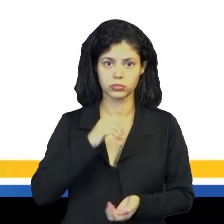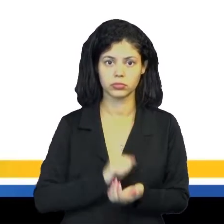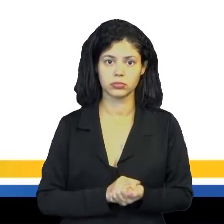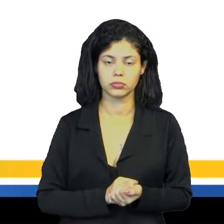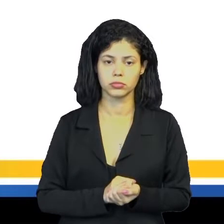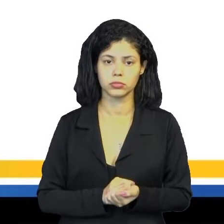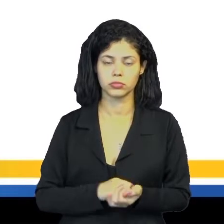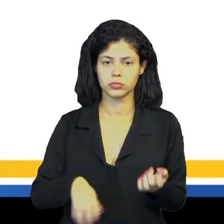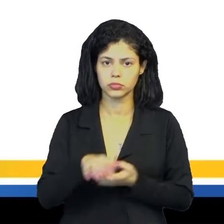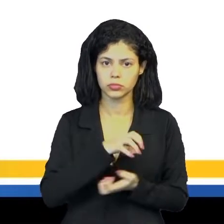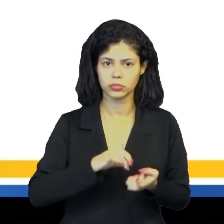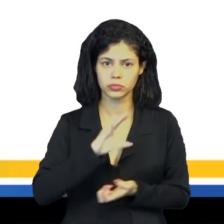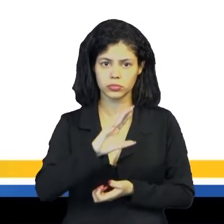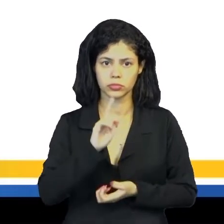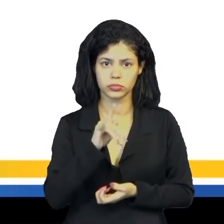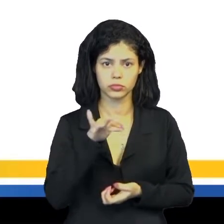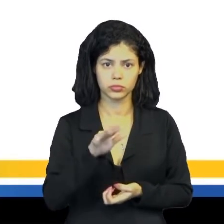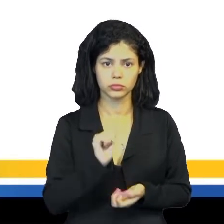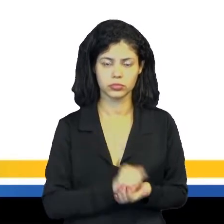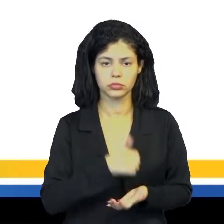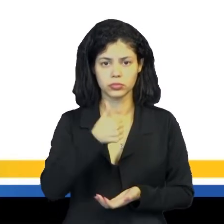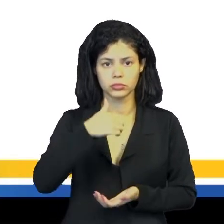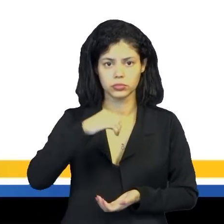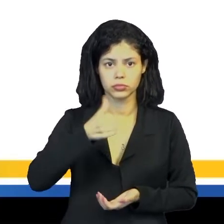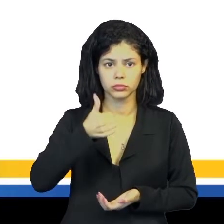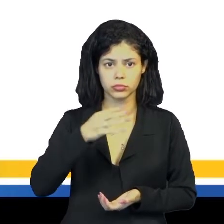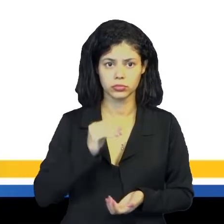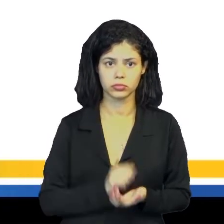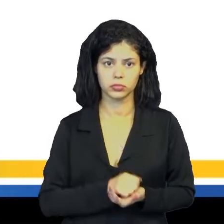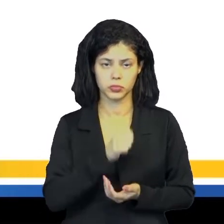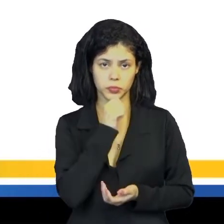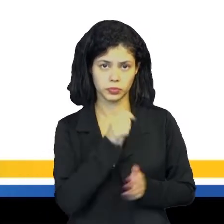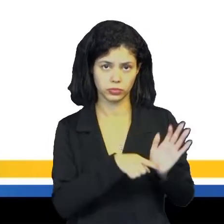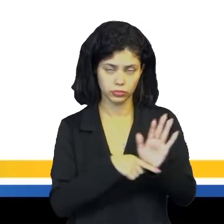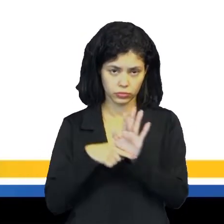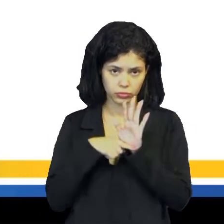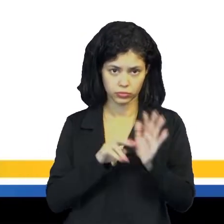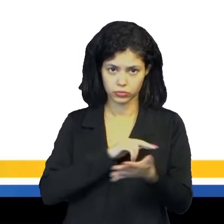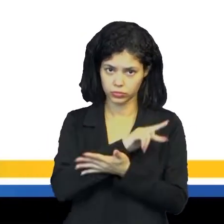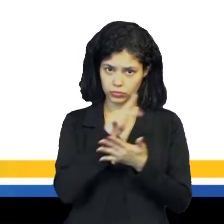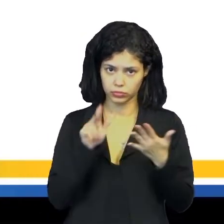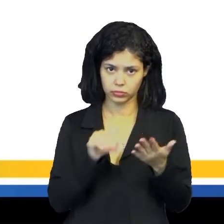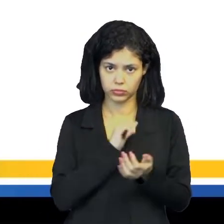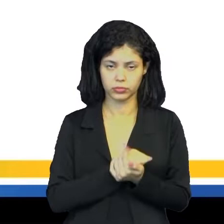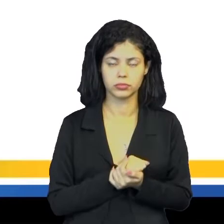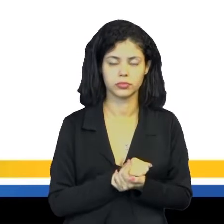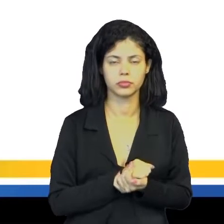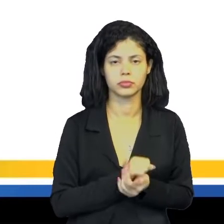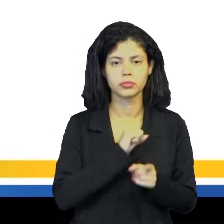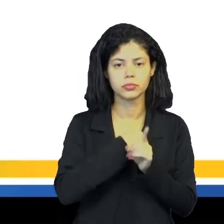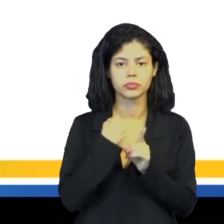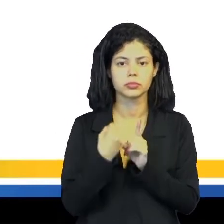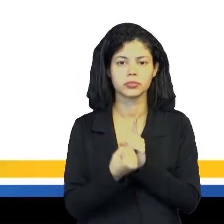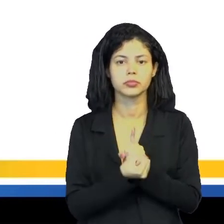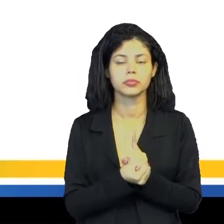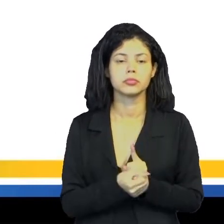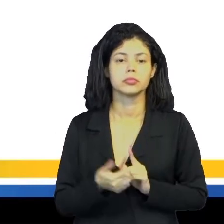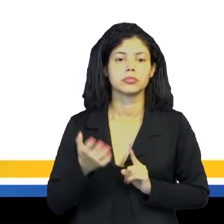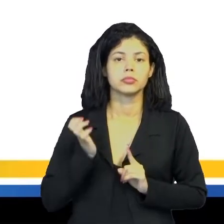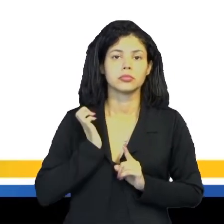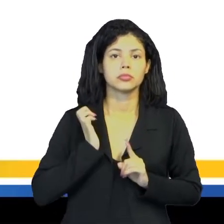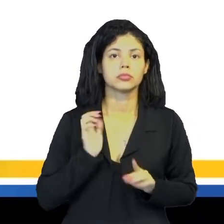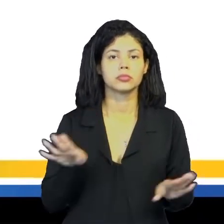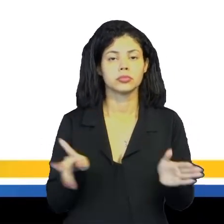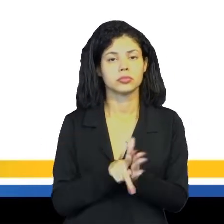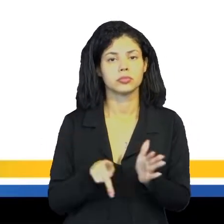da Chibata, em 1910, Movimentos que demonstram a insatisfação de vários setores da sociedade. A elite política